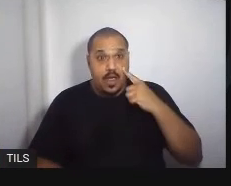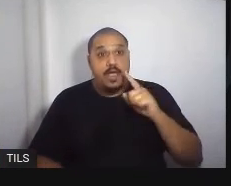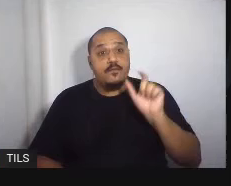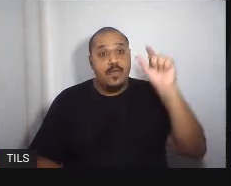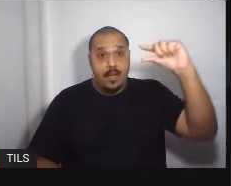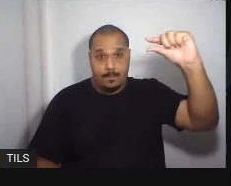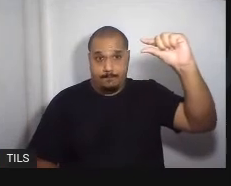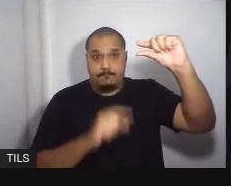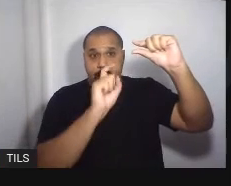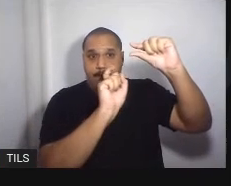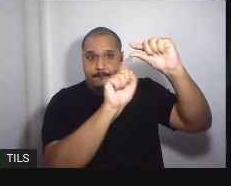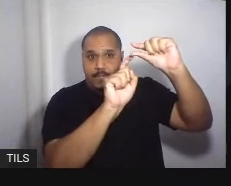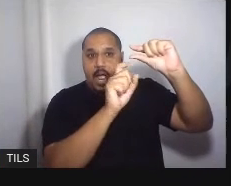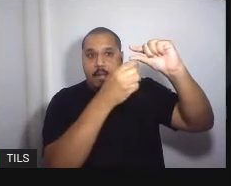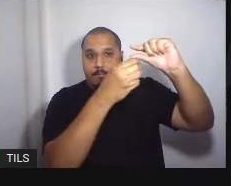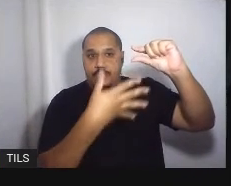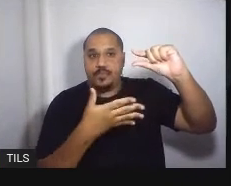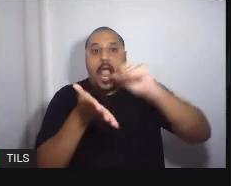ver,